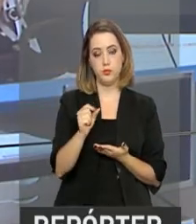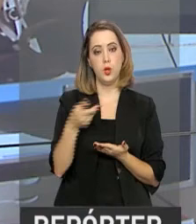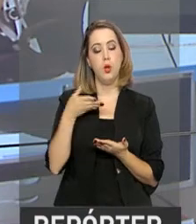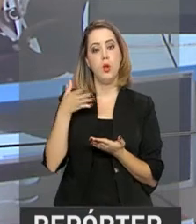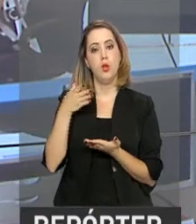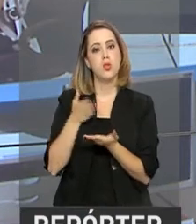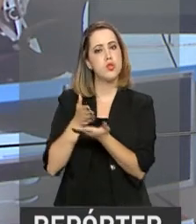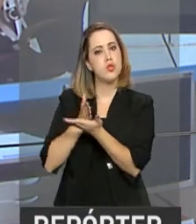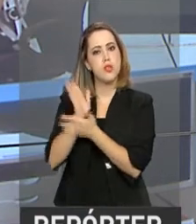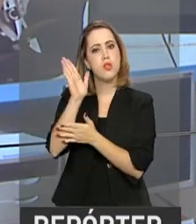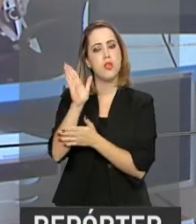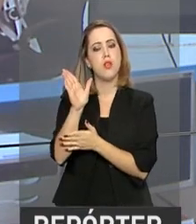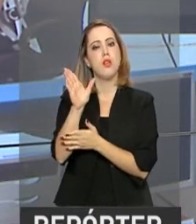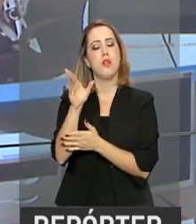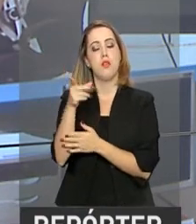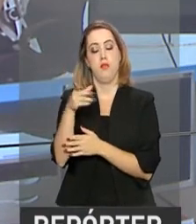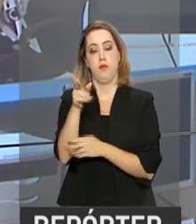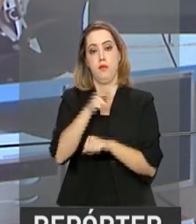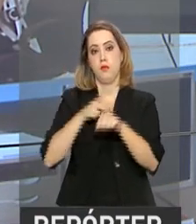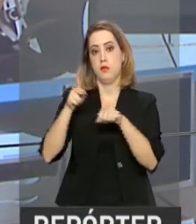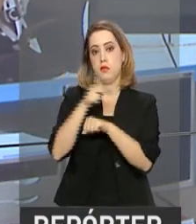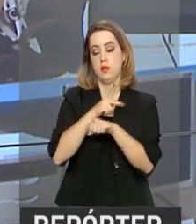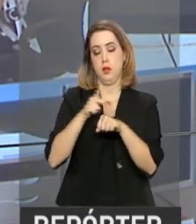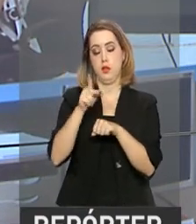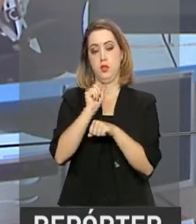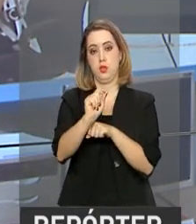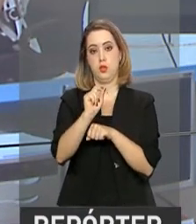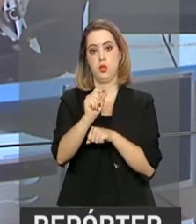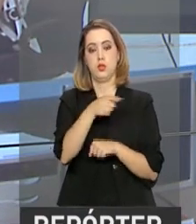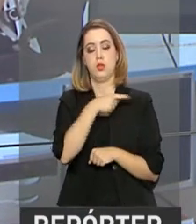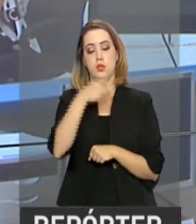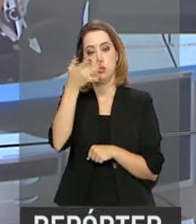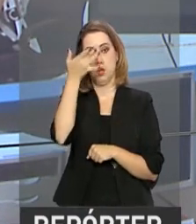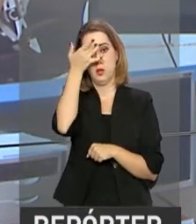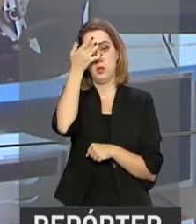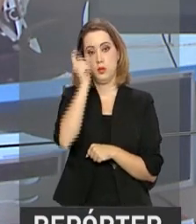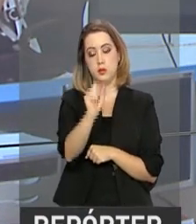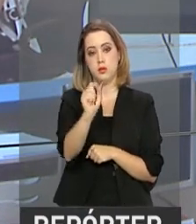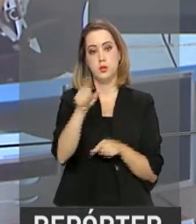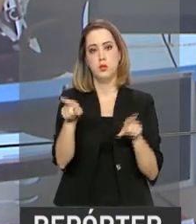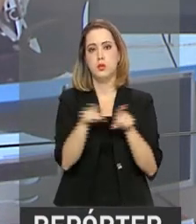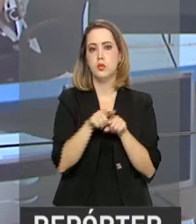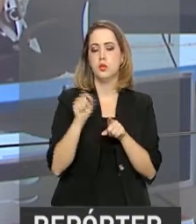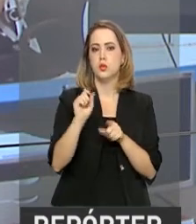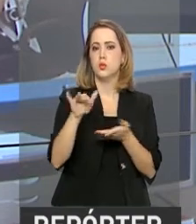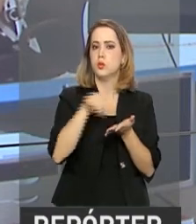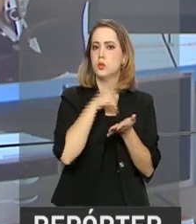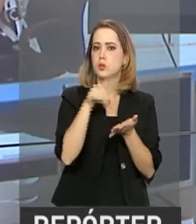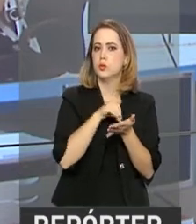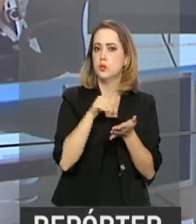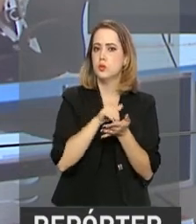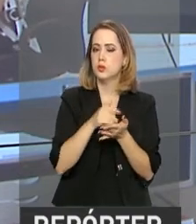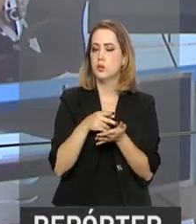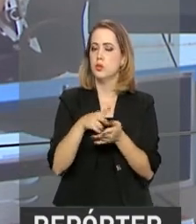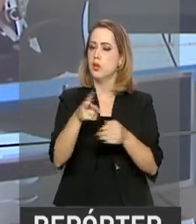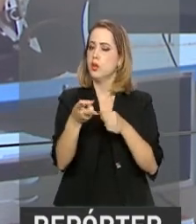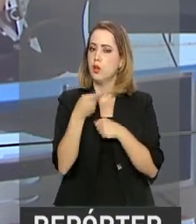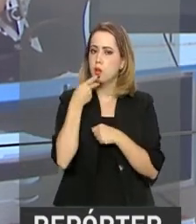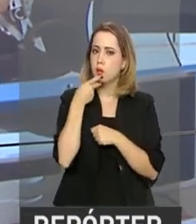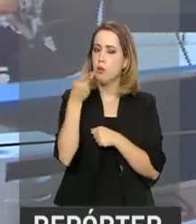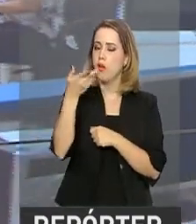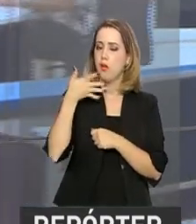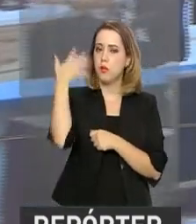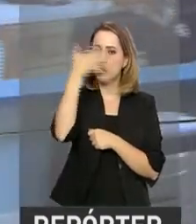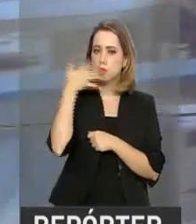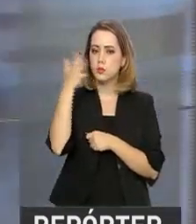à índia o ministro da indústria e comércio exterior e serviço marcos pereira defendeu o livre comércio entre os países vamos saber